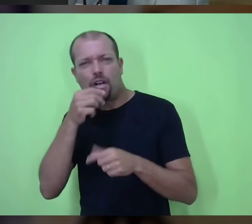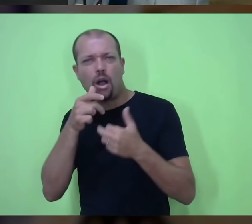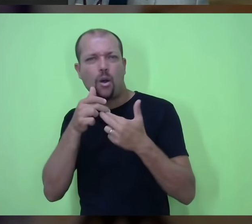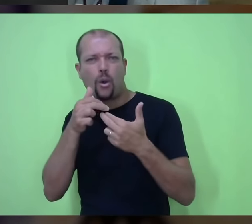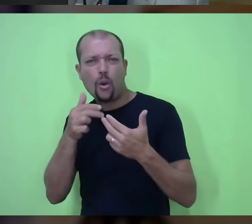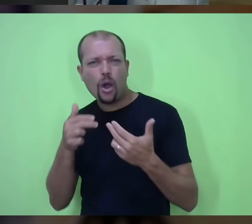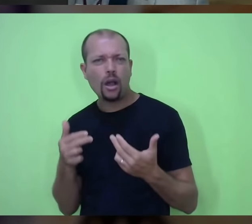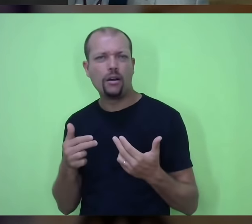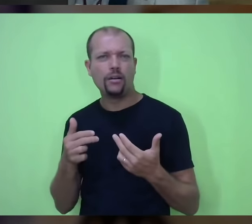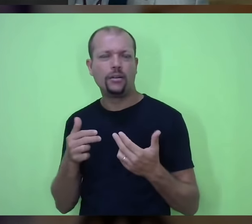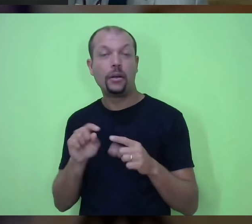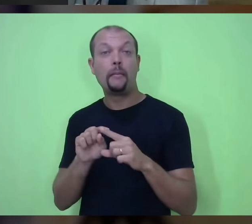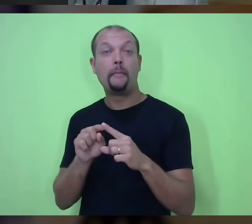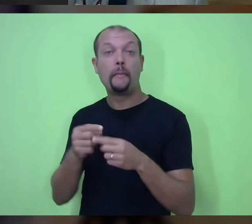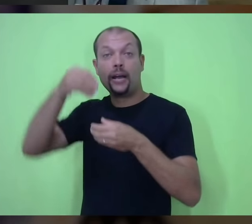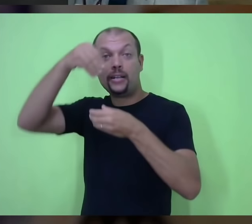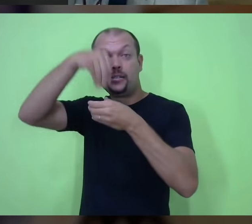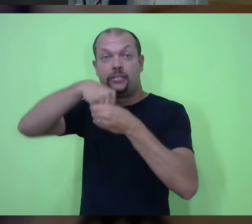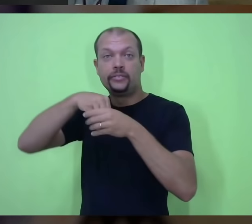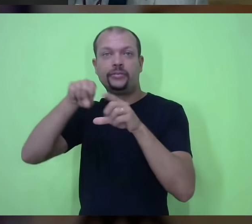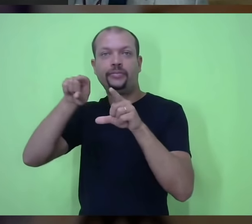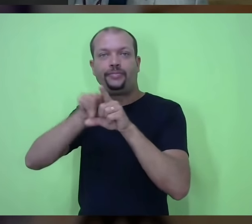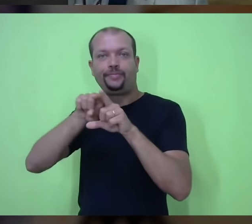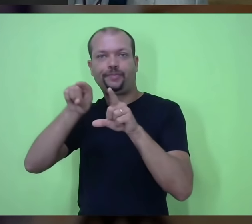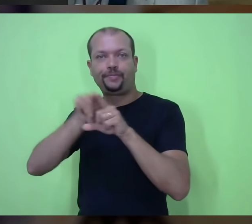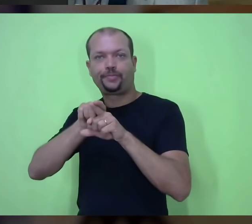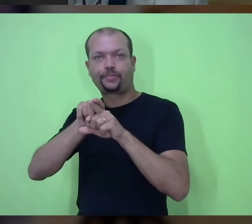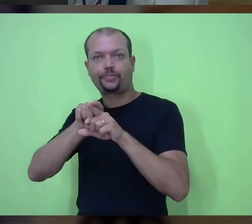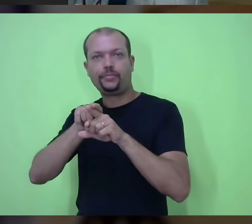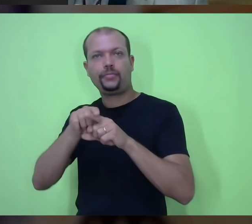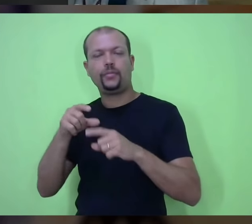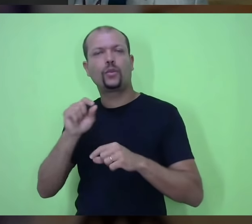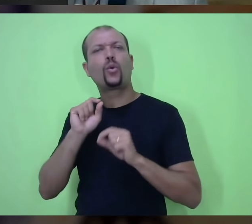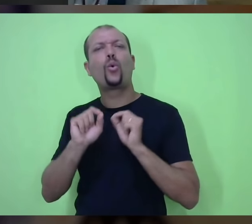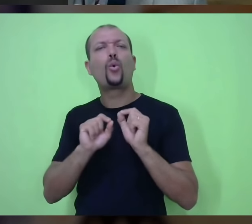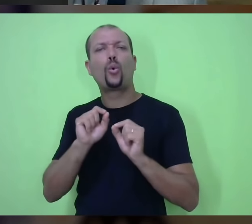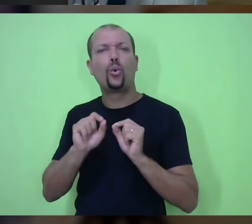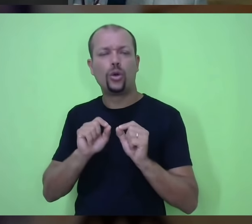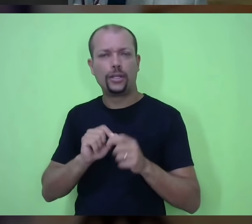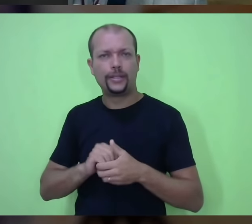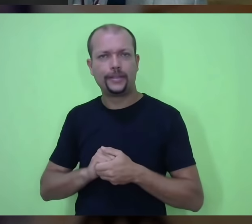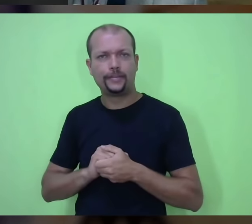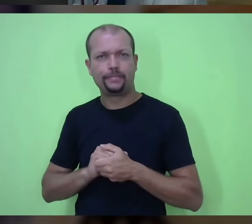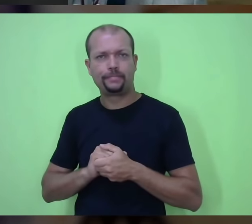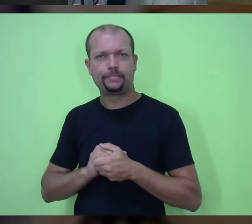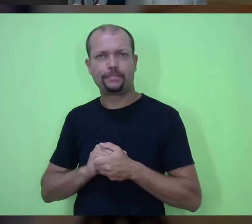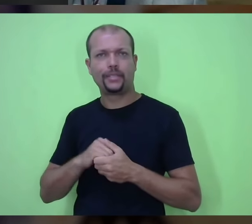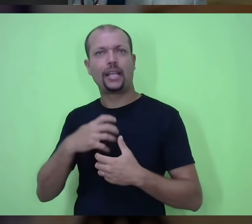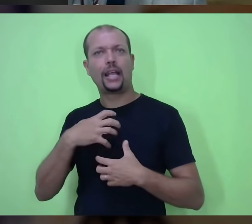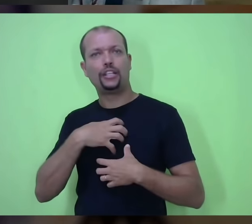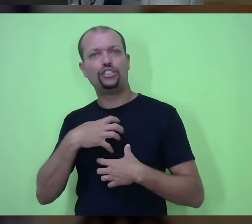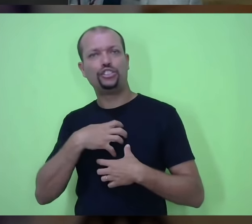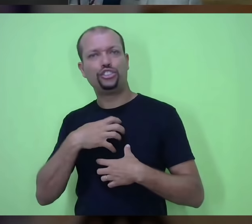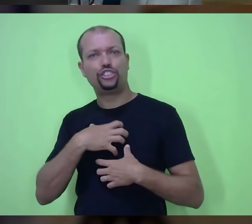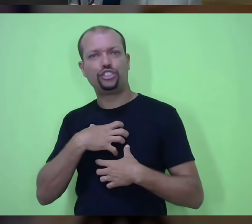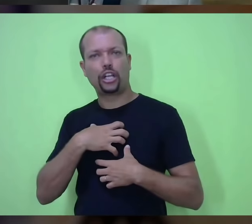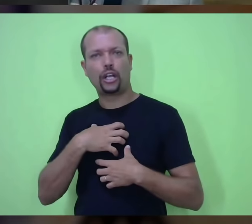mesmo na sua humanidade, ele tem distinção dos homens. Papéis